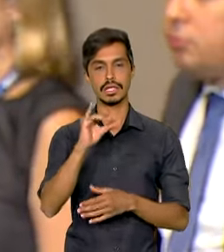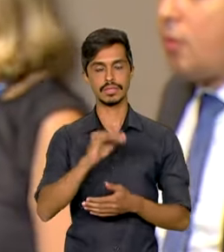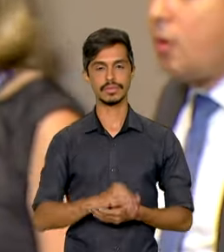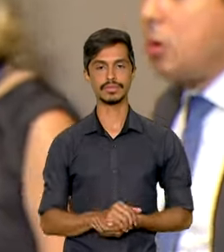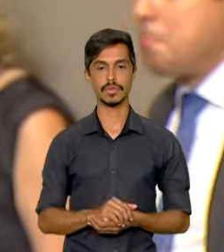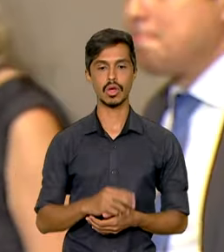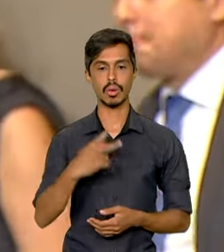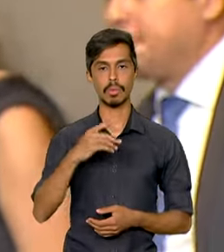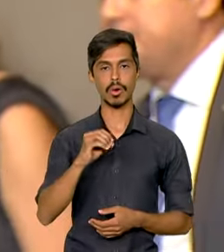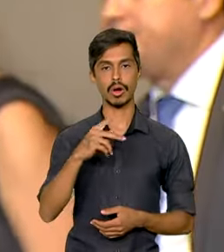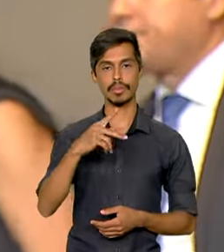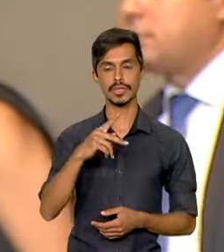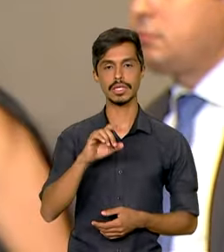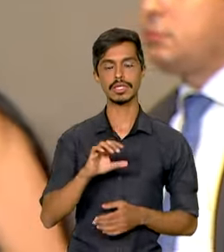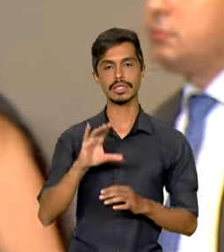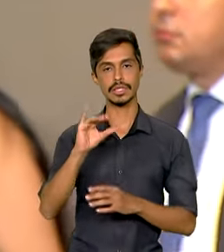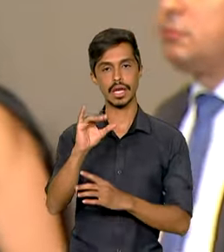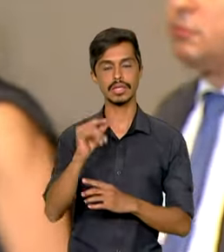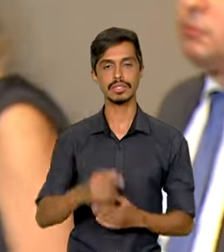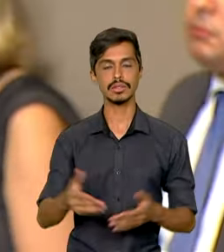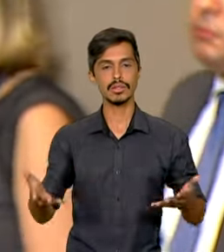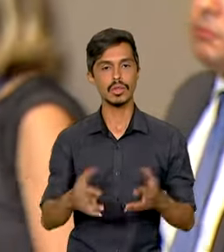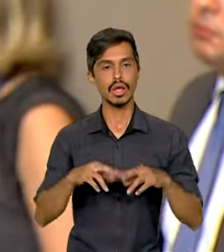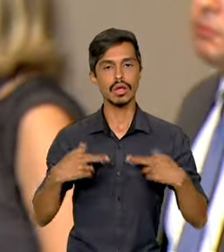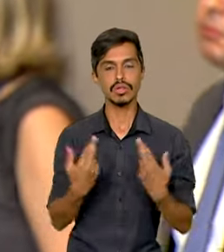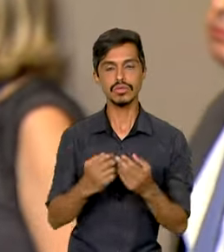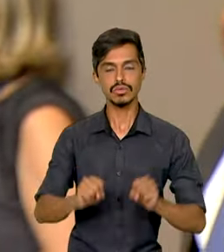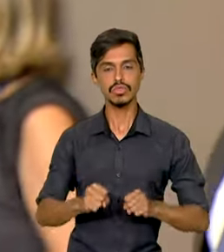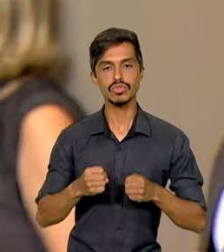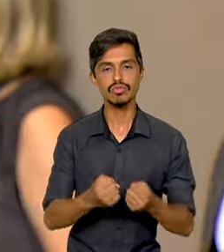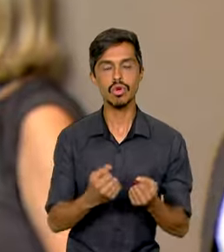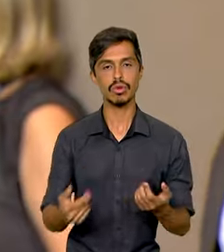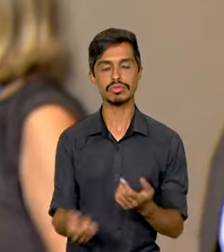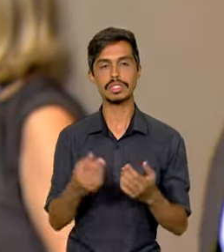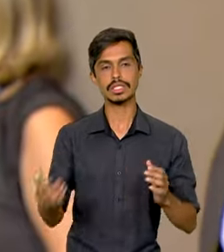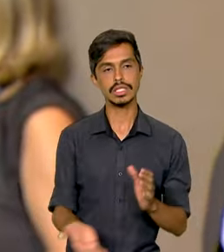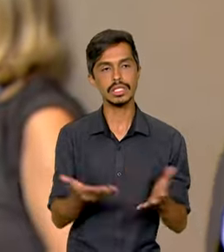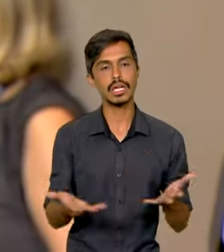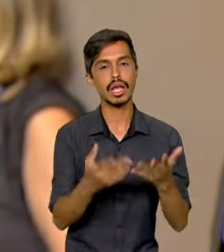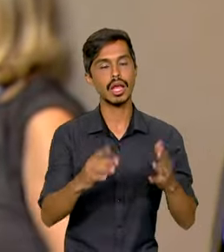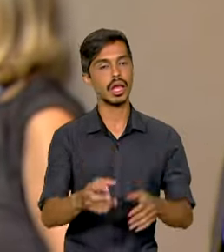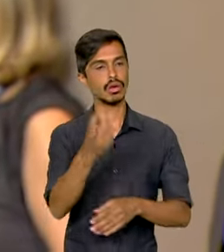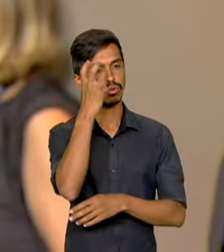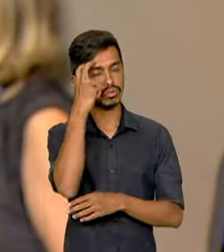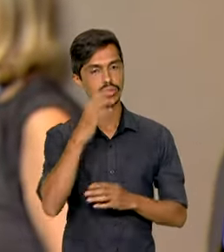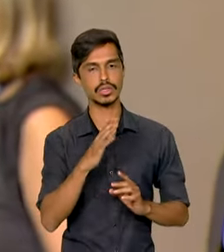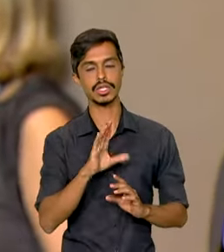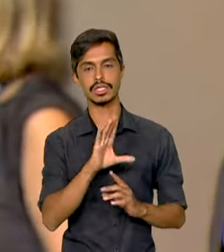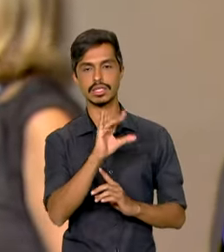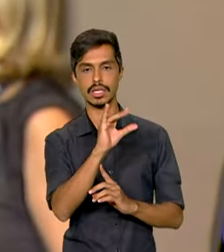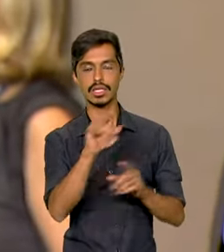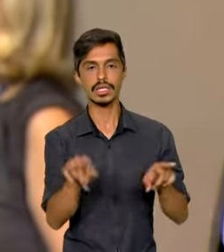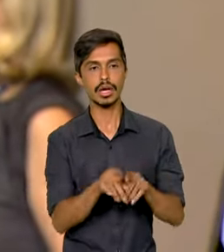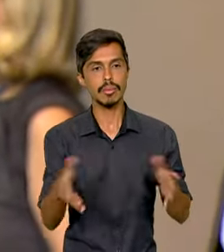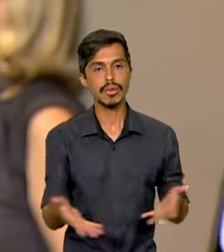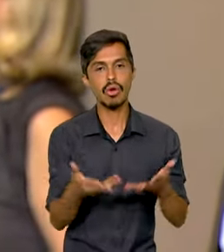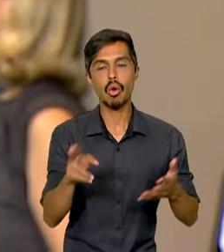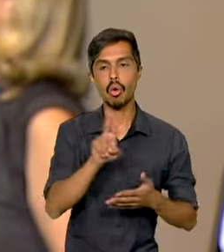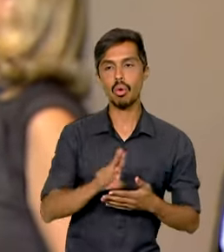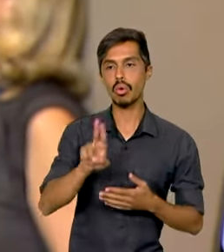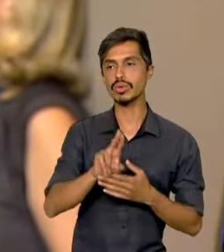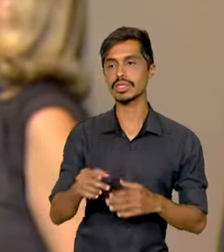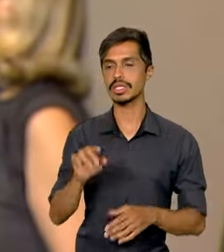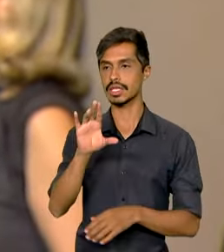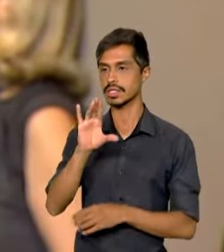O POP Ciência reúne ações e iniciativas que visam o desenvolvimento da cultura científica e o estímulo à utilização